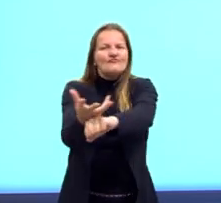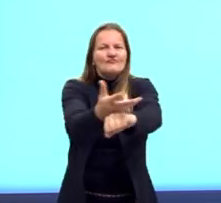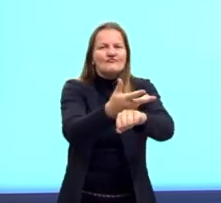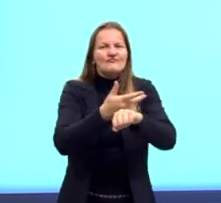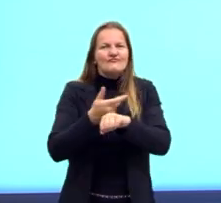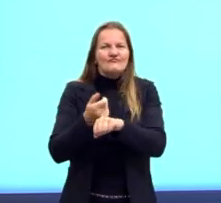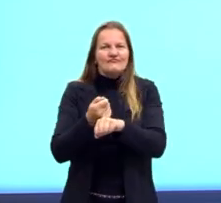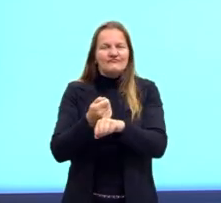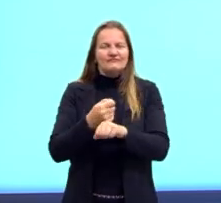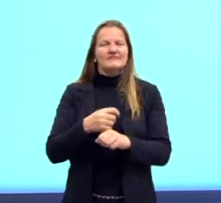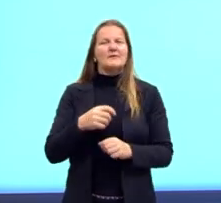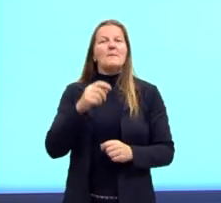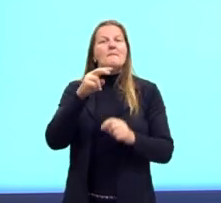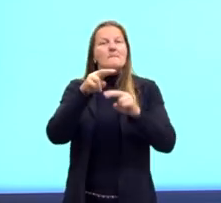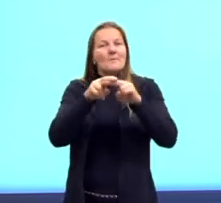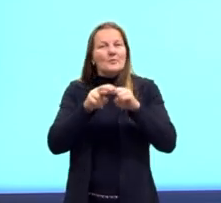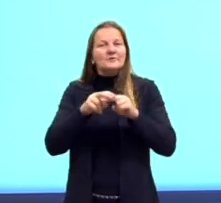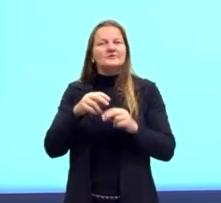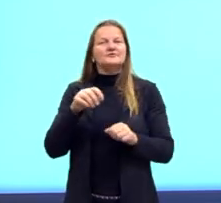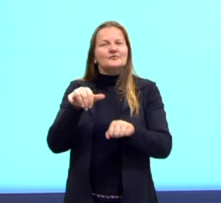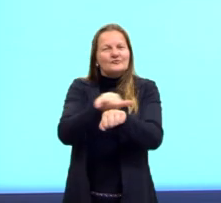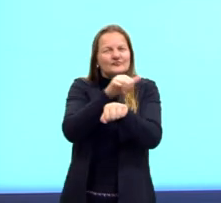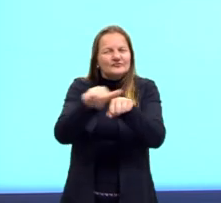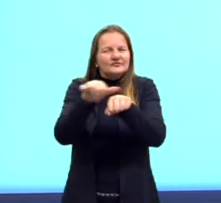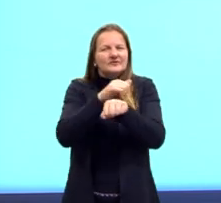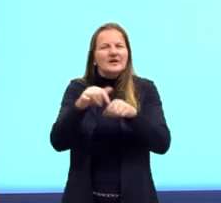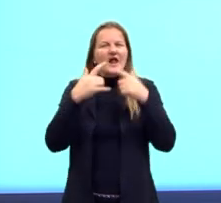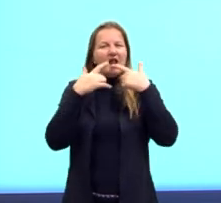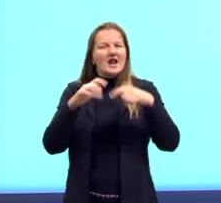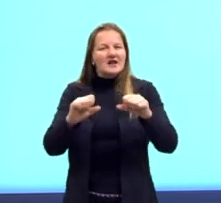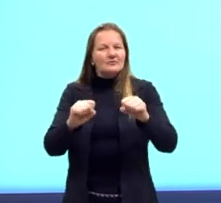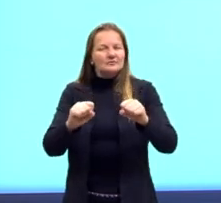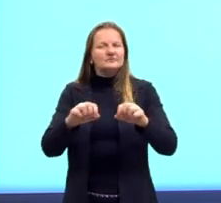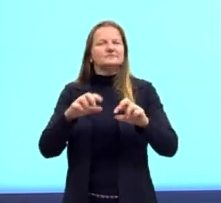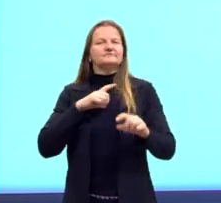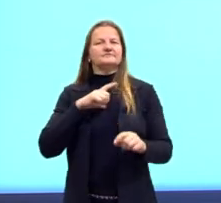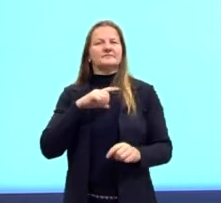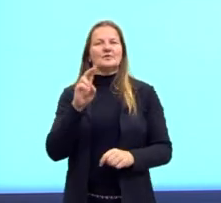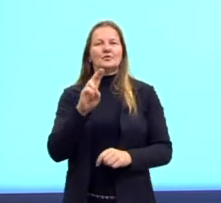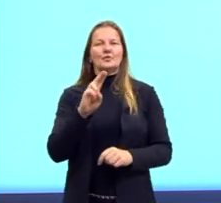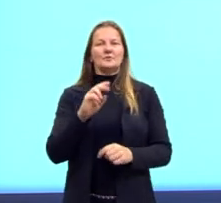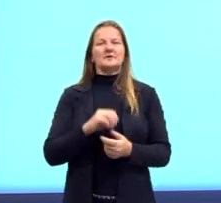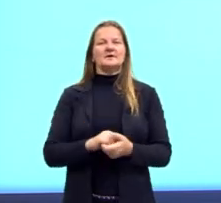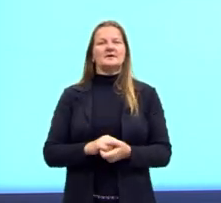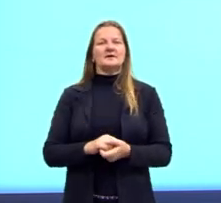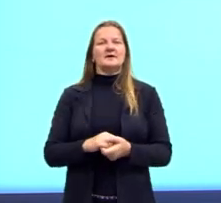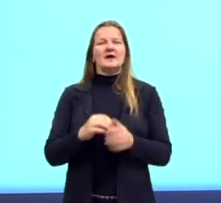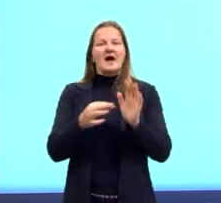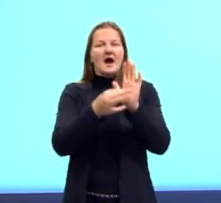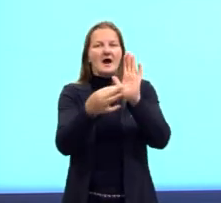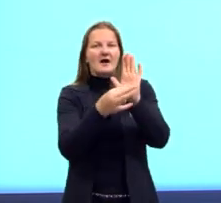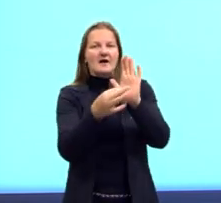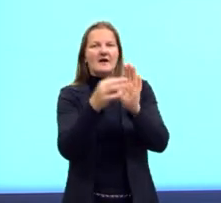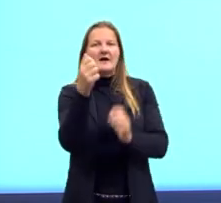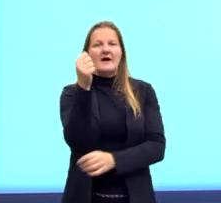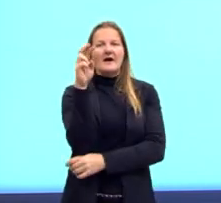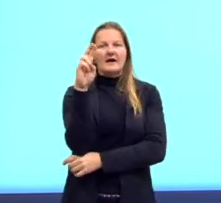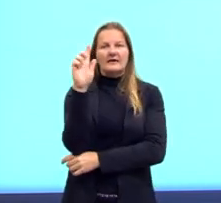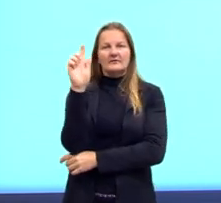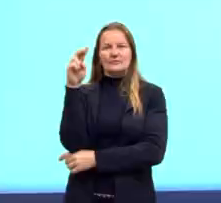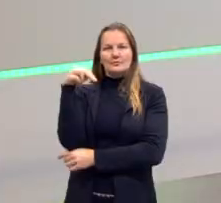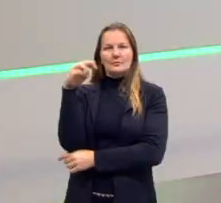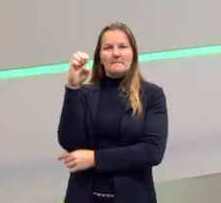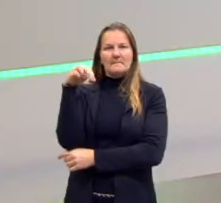e para isso a gente usa uma estratégia linguística que a gente chama de argumentação e